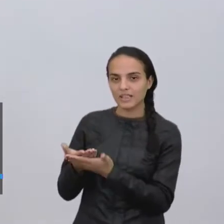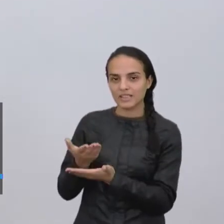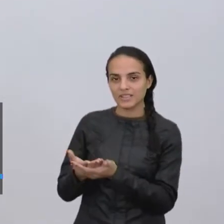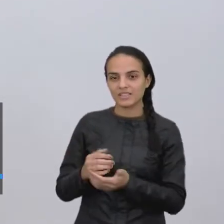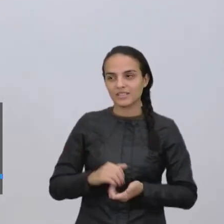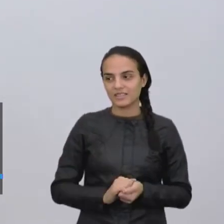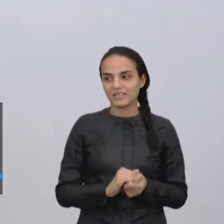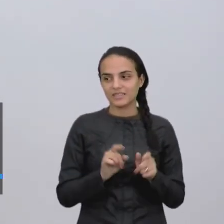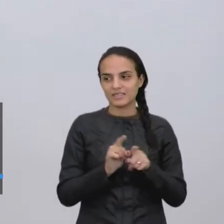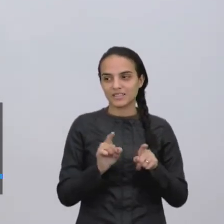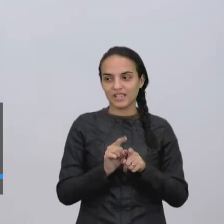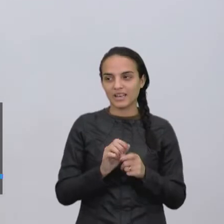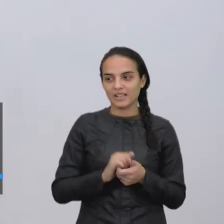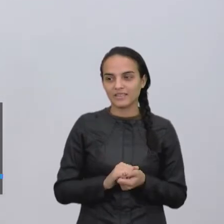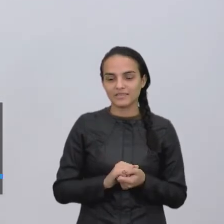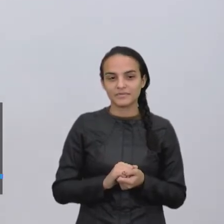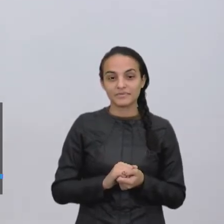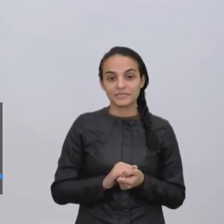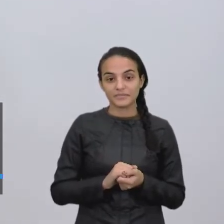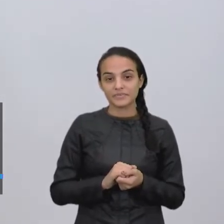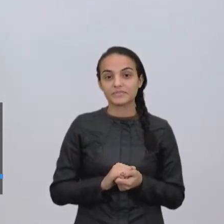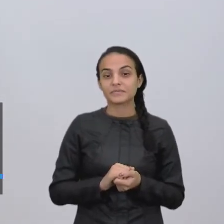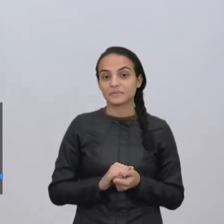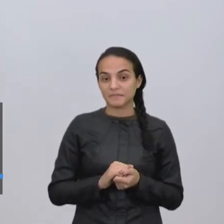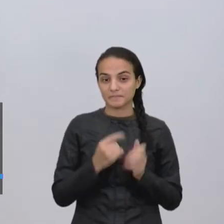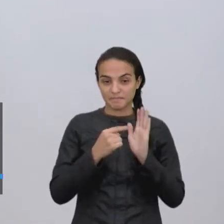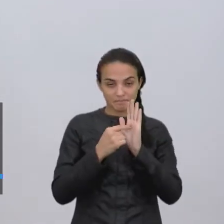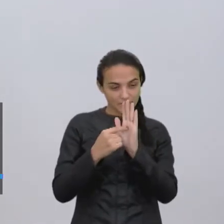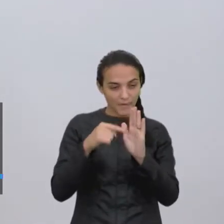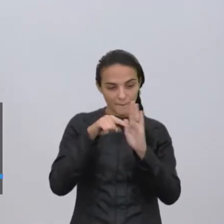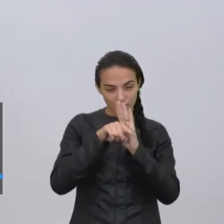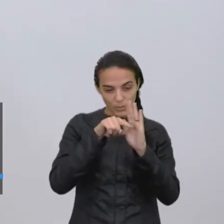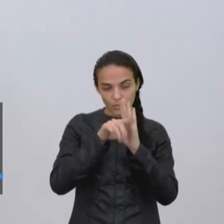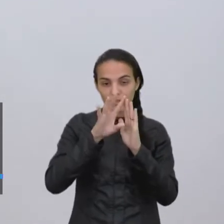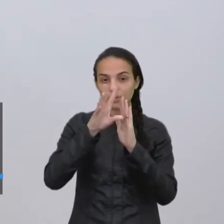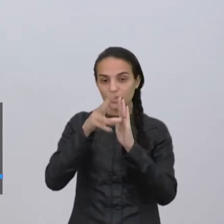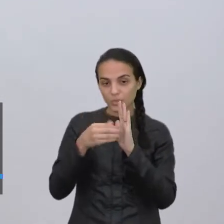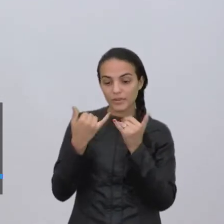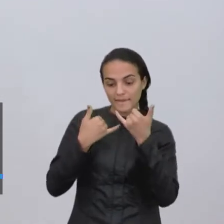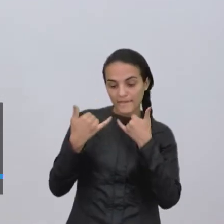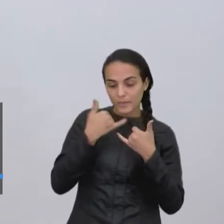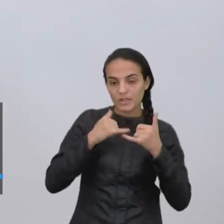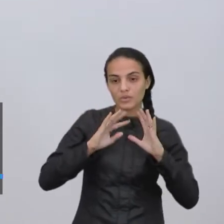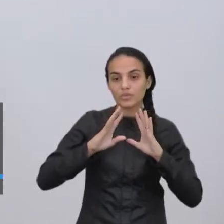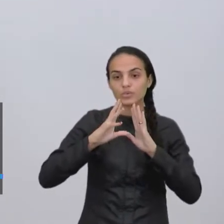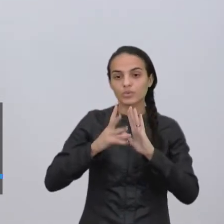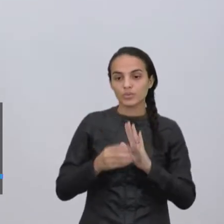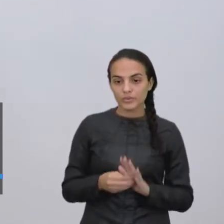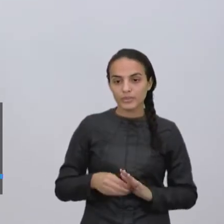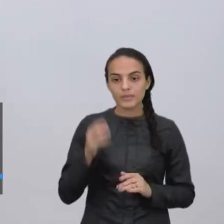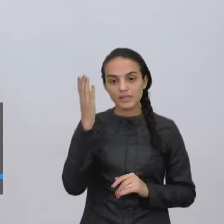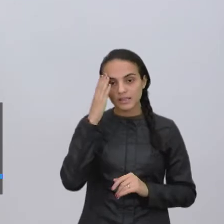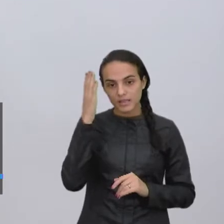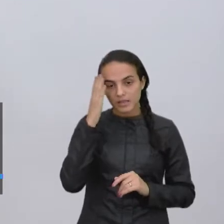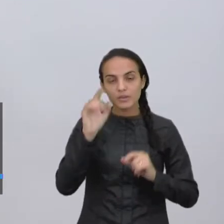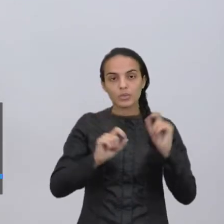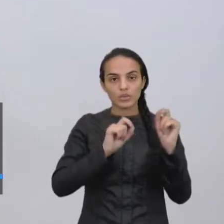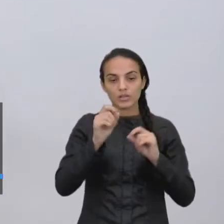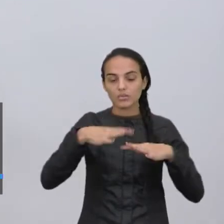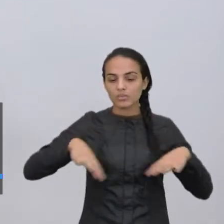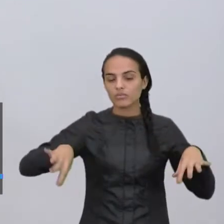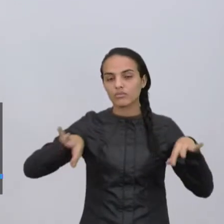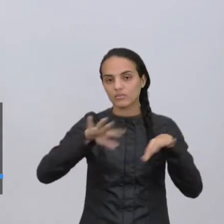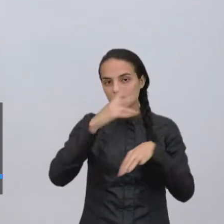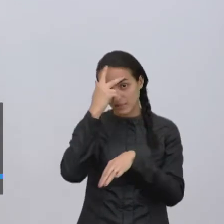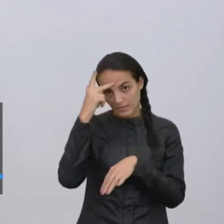pra fazer? Dá. O IBGE faz. Tá bom. Vai lá, pergunta pra todo mundo, informação de todo mundo, pra poder saber tudo sobre as